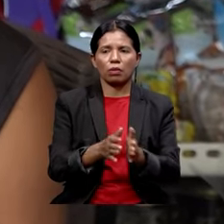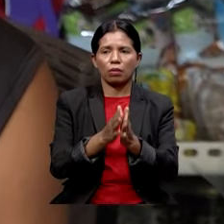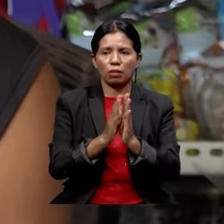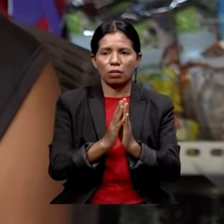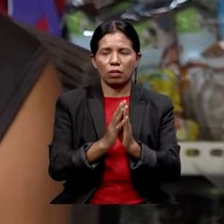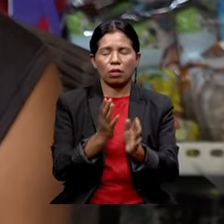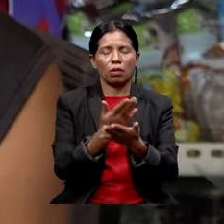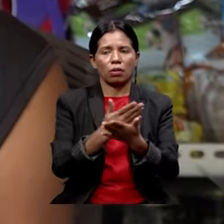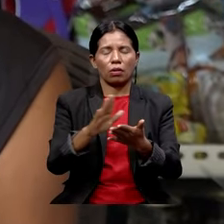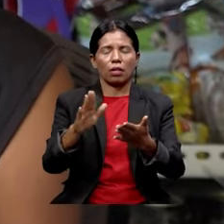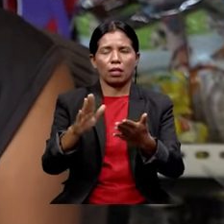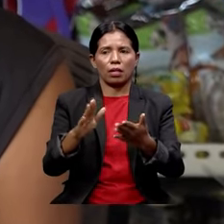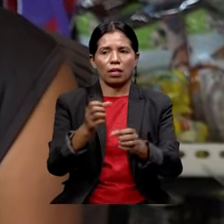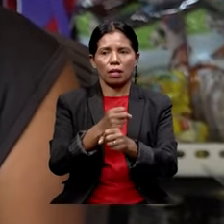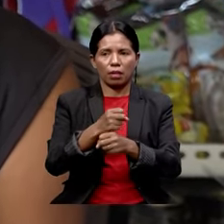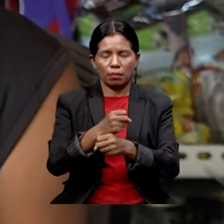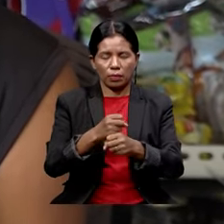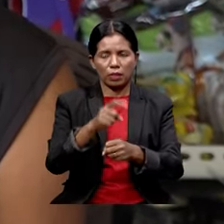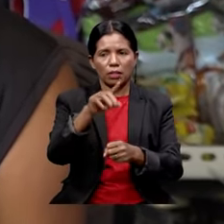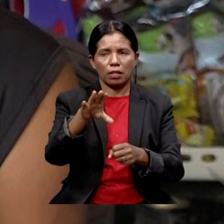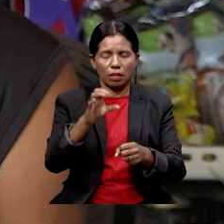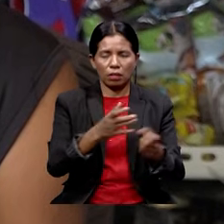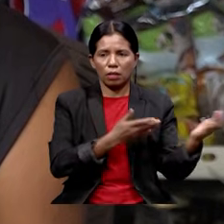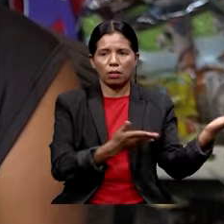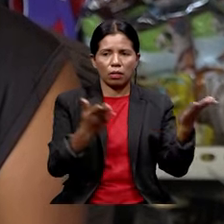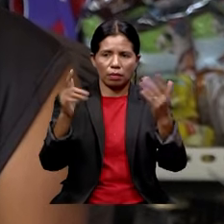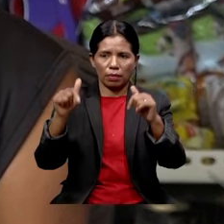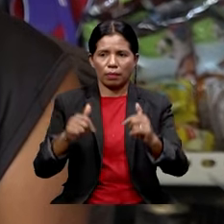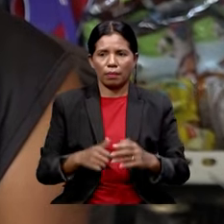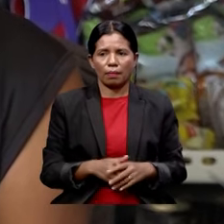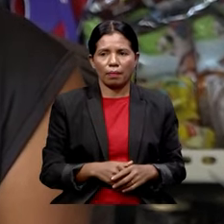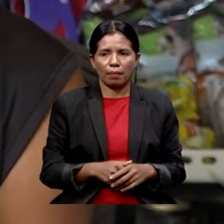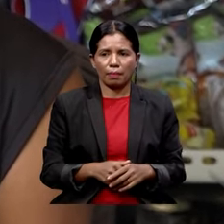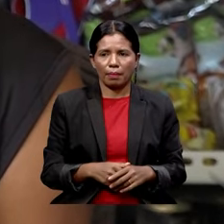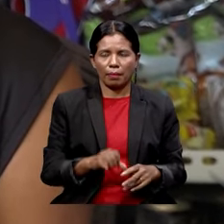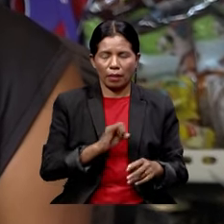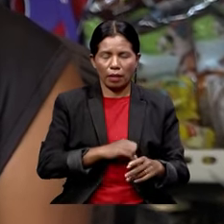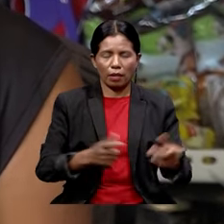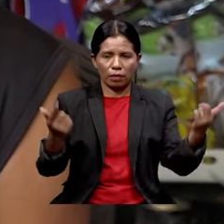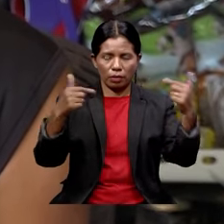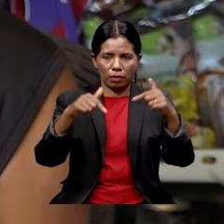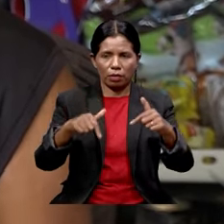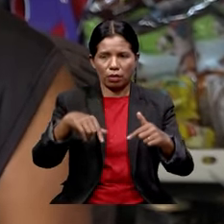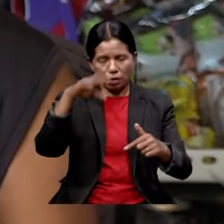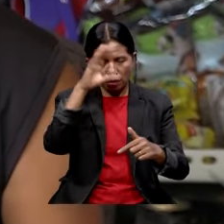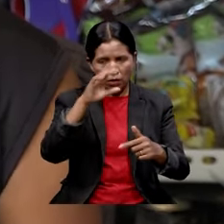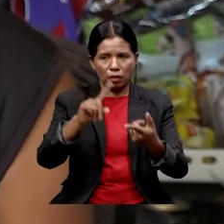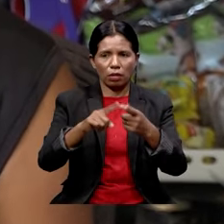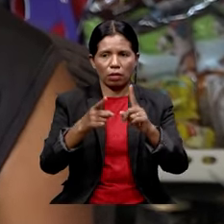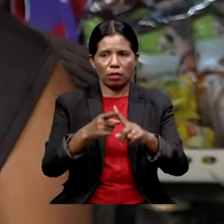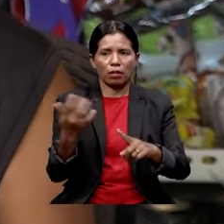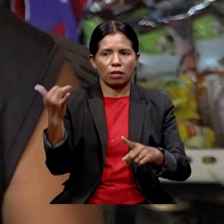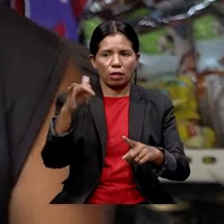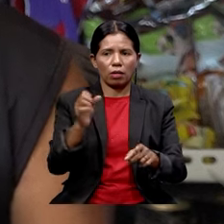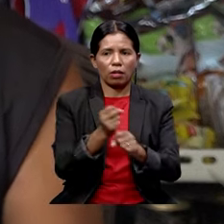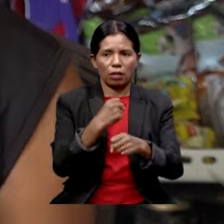kapas. $100 olore mai. Ime hau mai ne hau buka hau ne kolega sira pra